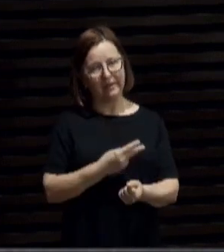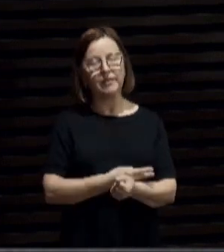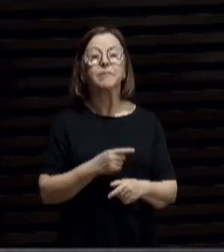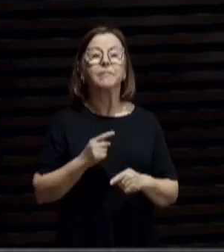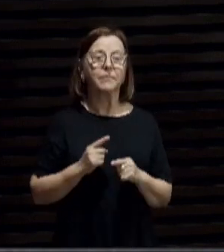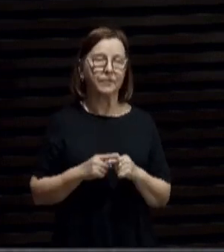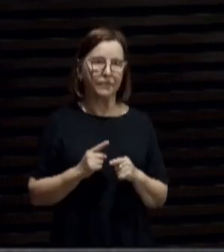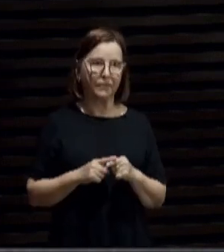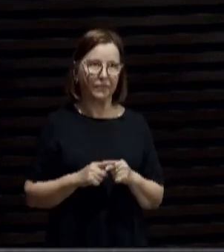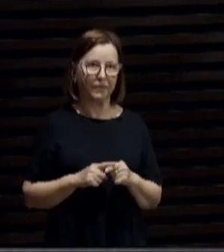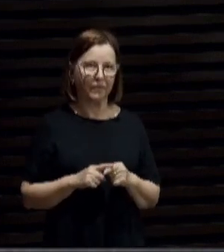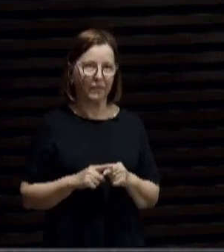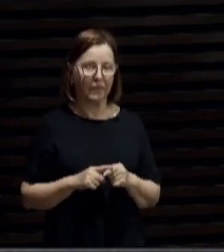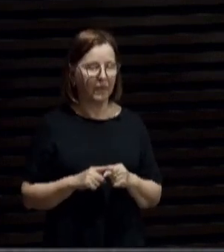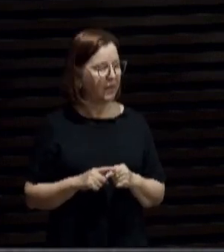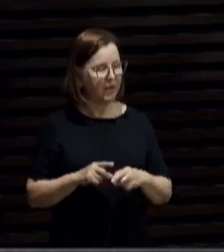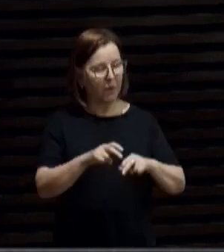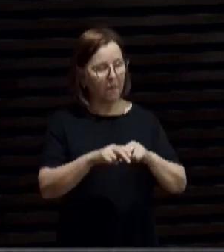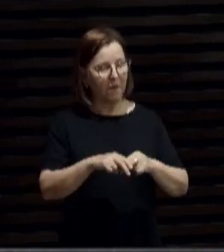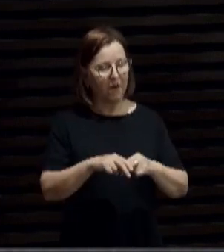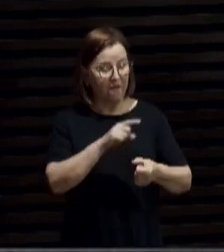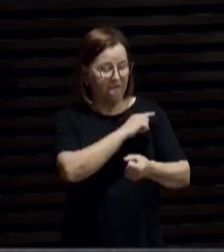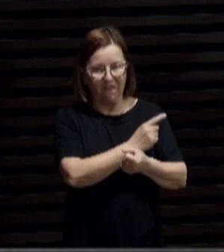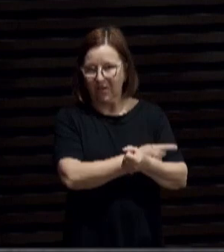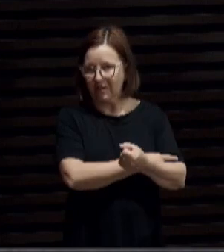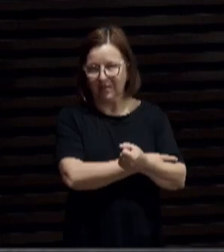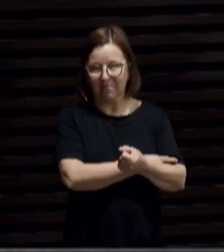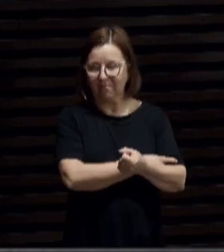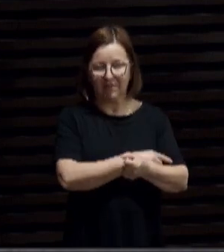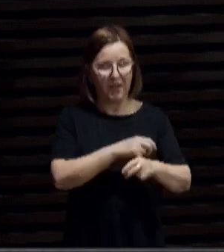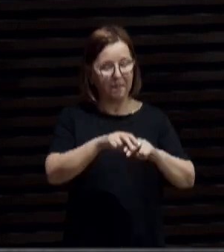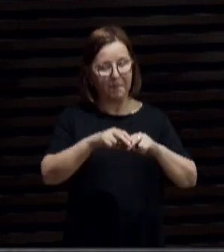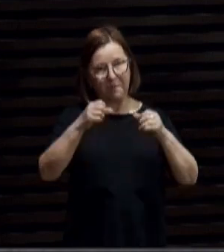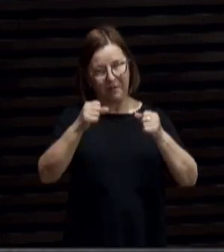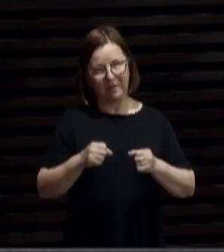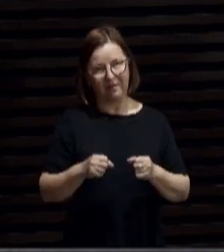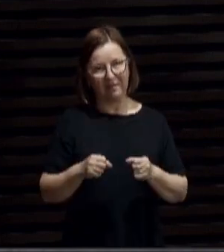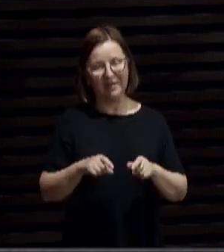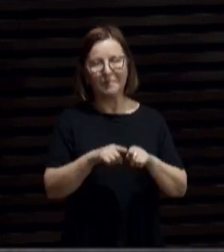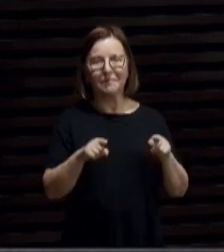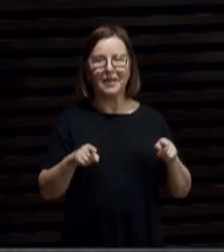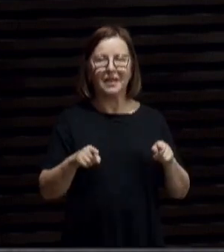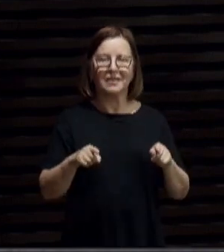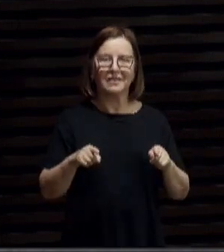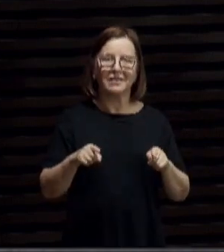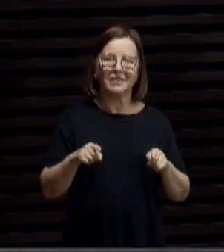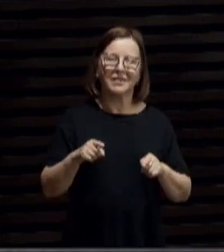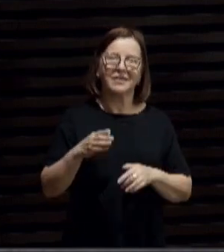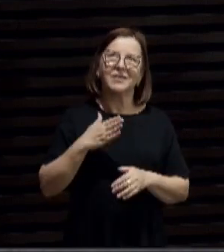pois não é por força, nem por poder, mas pelo meu